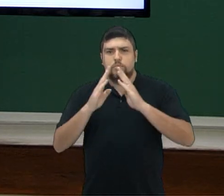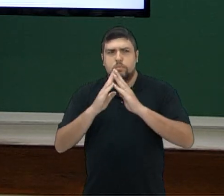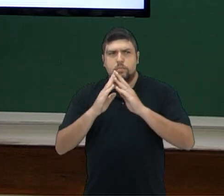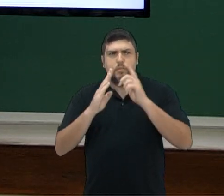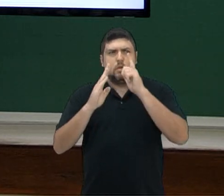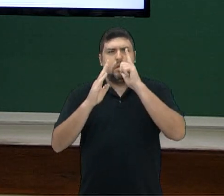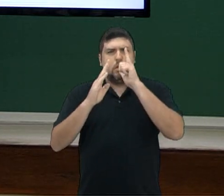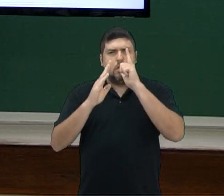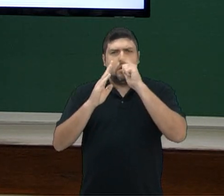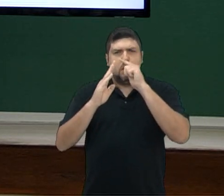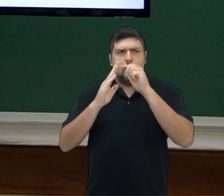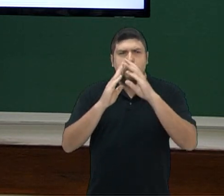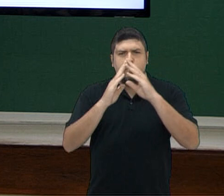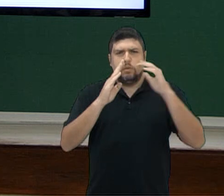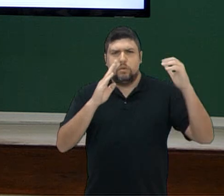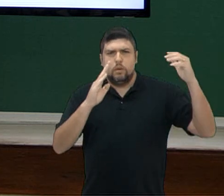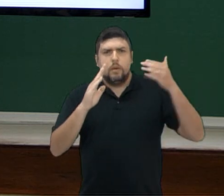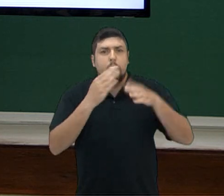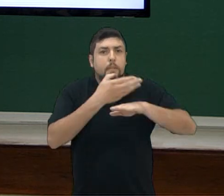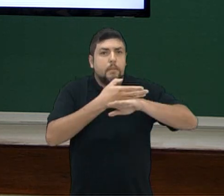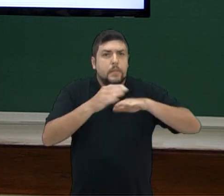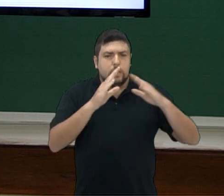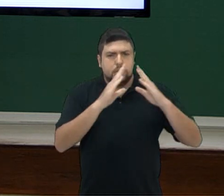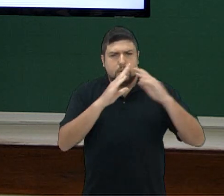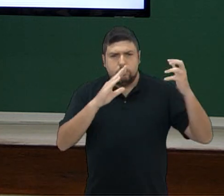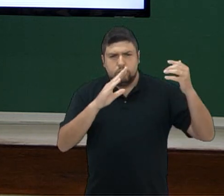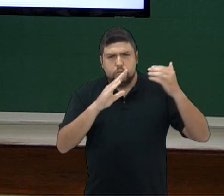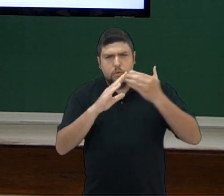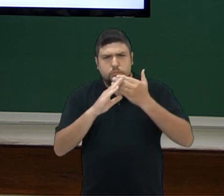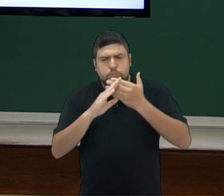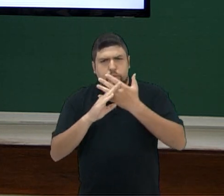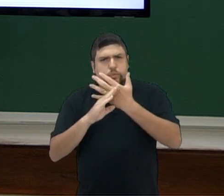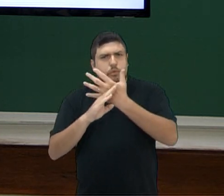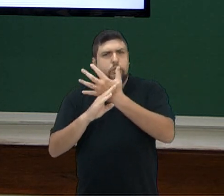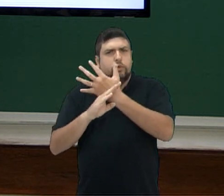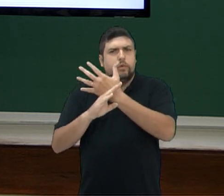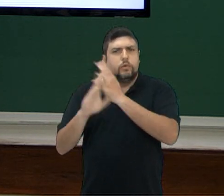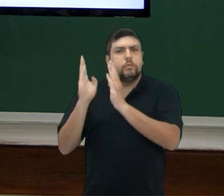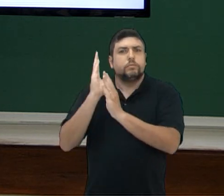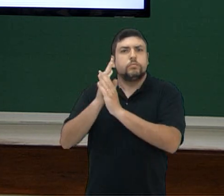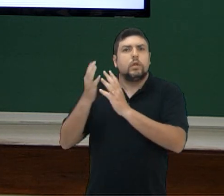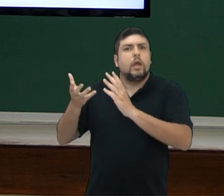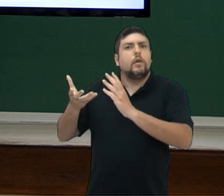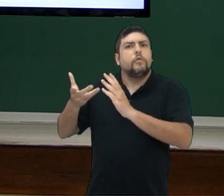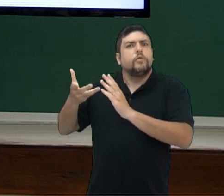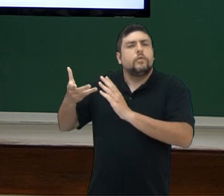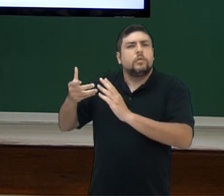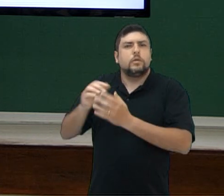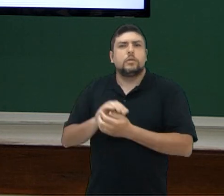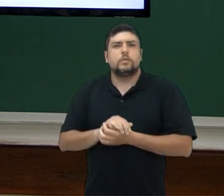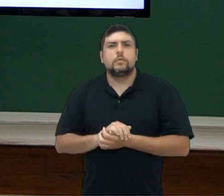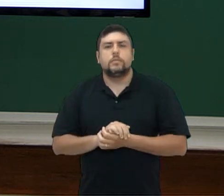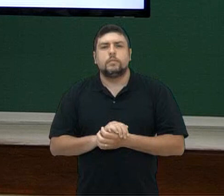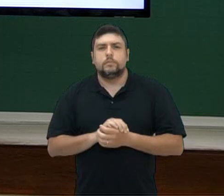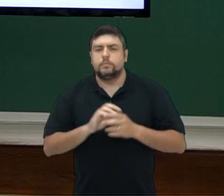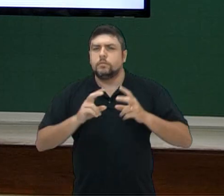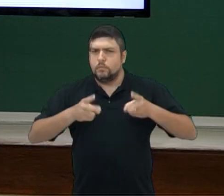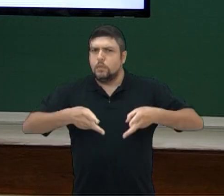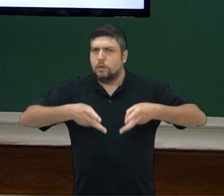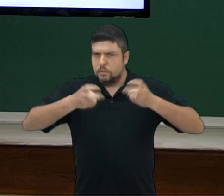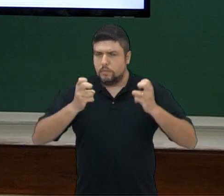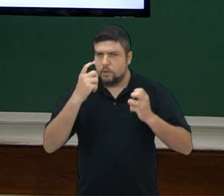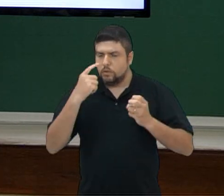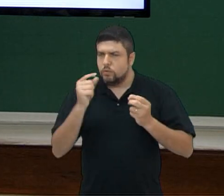água, a luz branca se separa devido à diferença da velocidade da luz com que as cores se deslocam. Perceba aqui, prezado estudante, o